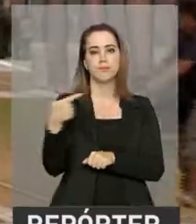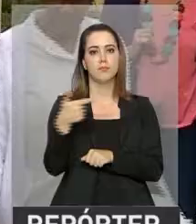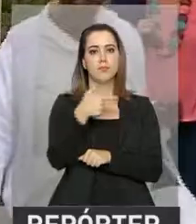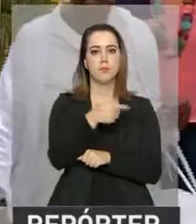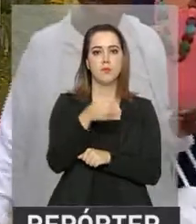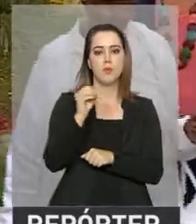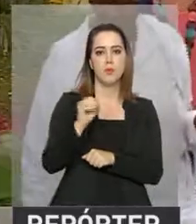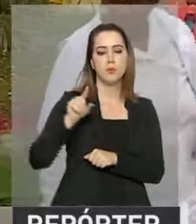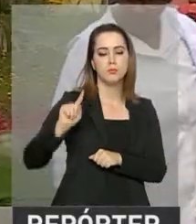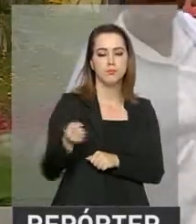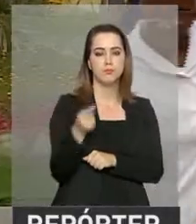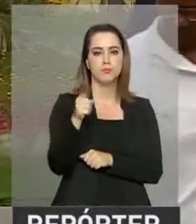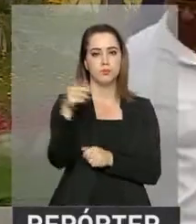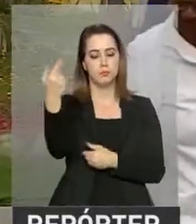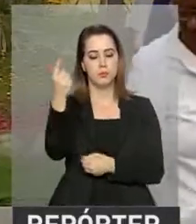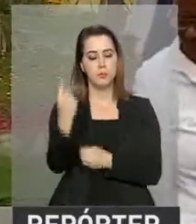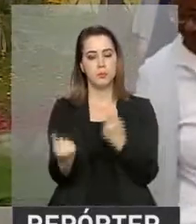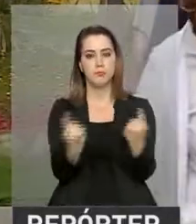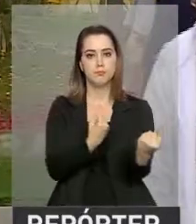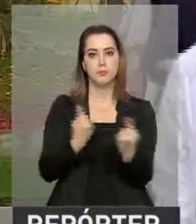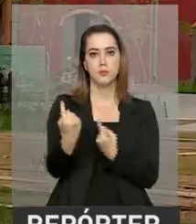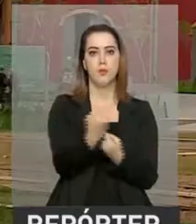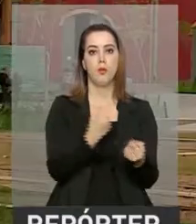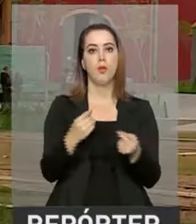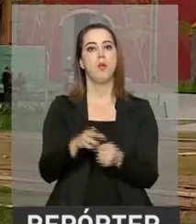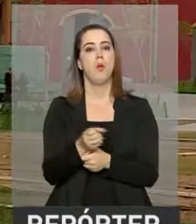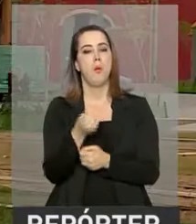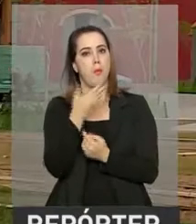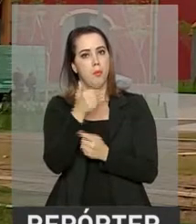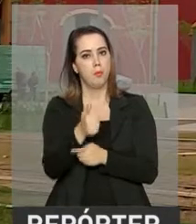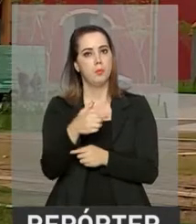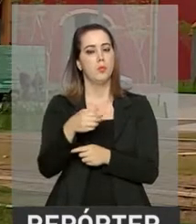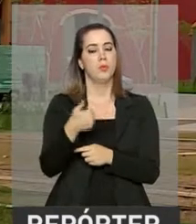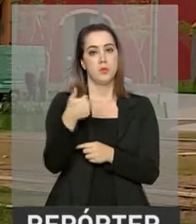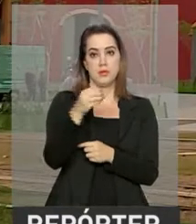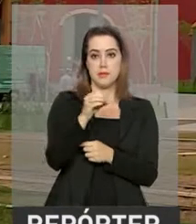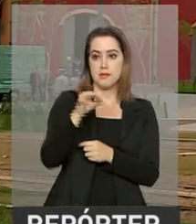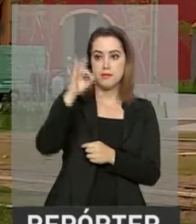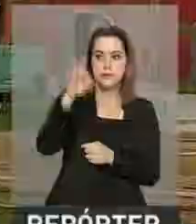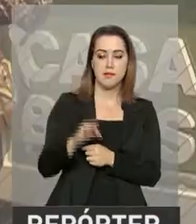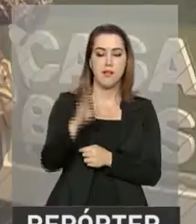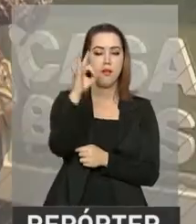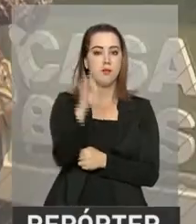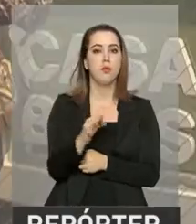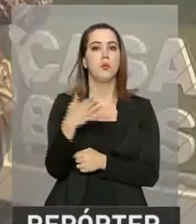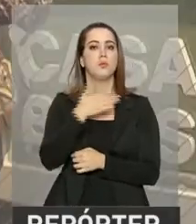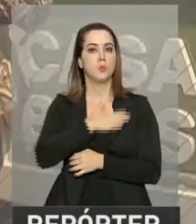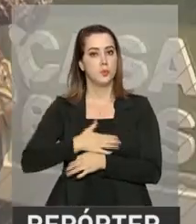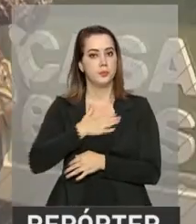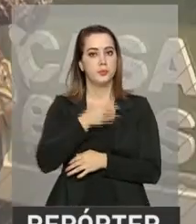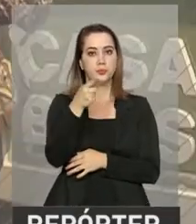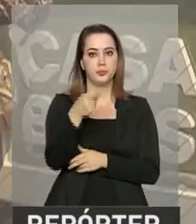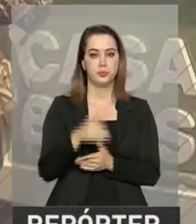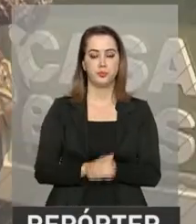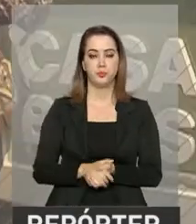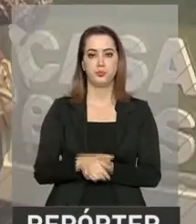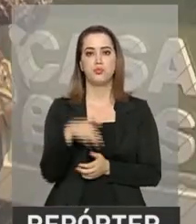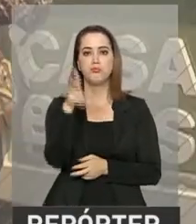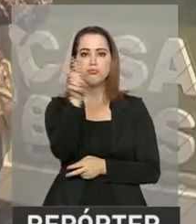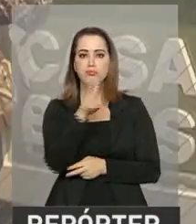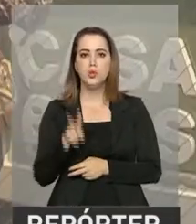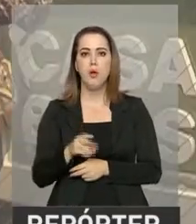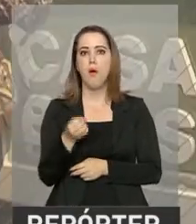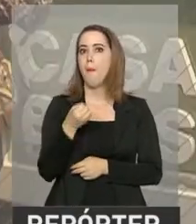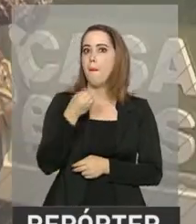mil visitantes e teve aprovação de quase 100% dos frequentadores. A Casa Brasil foi avaliada